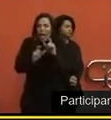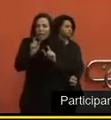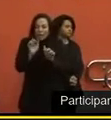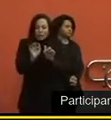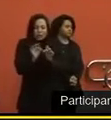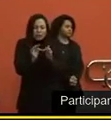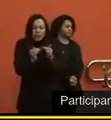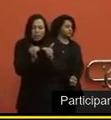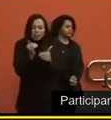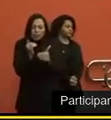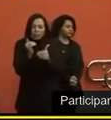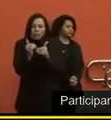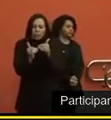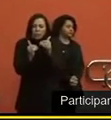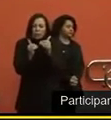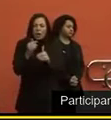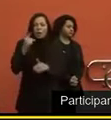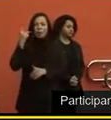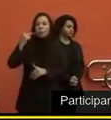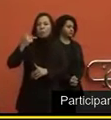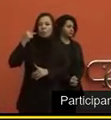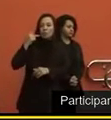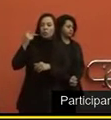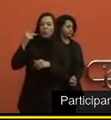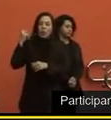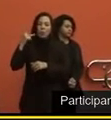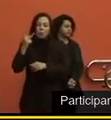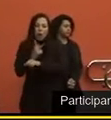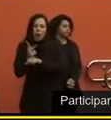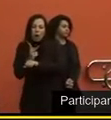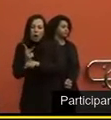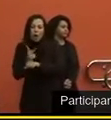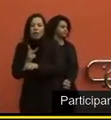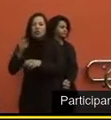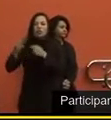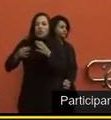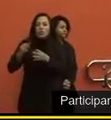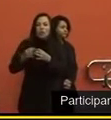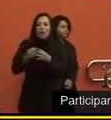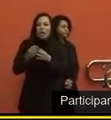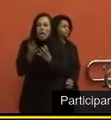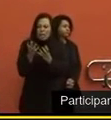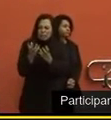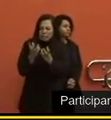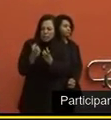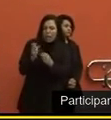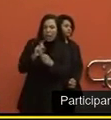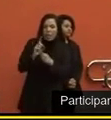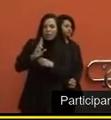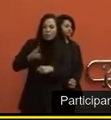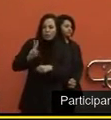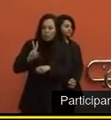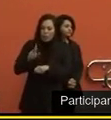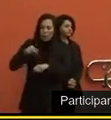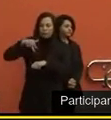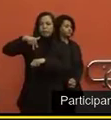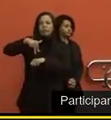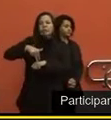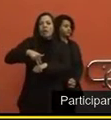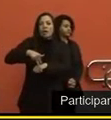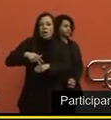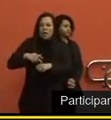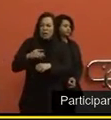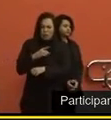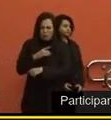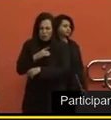galhos, formados por promotores e procuradores de justiça que não se encolhem na adversidade, que não se impressionam